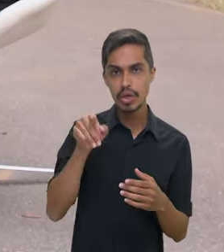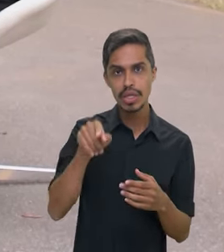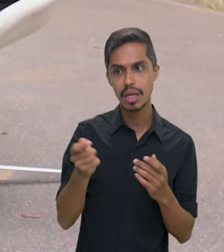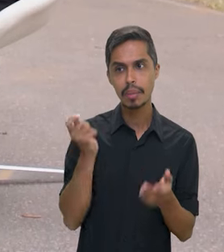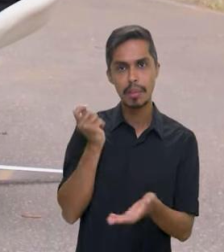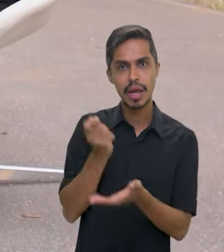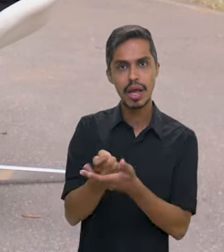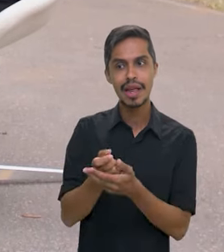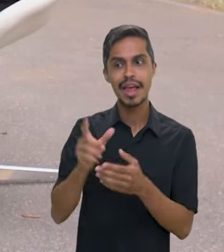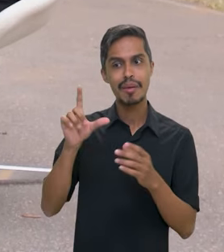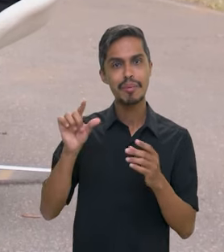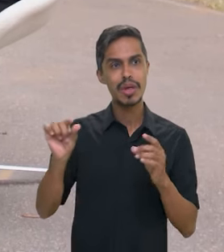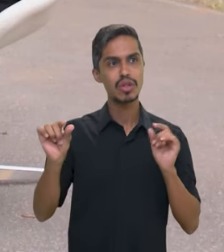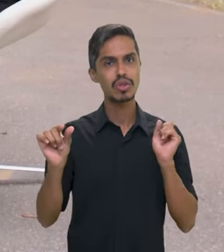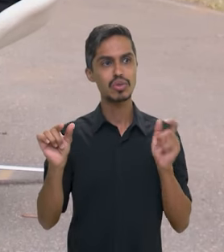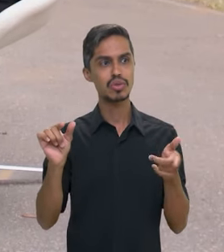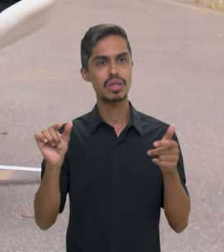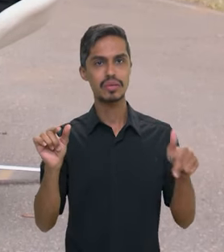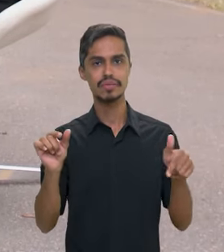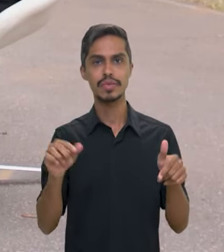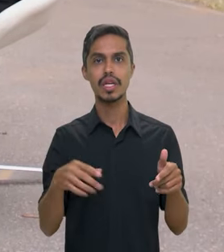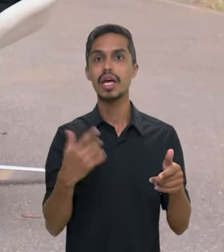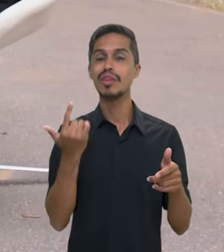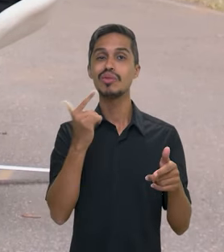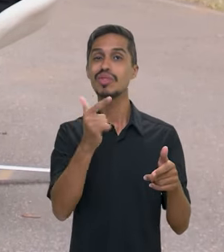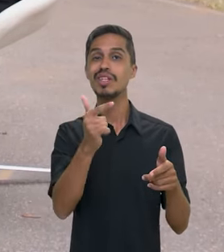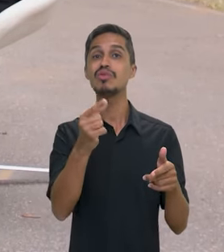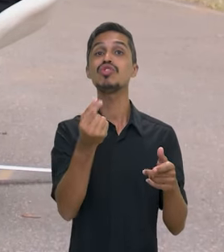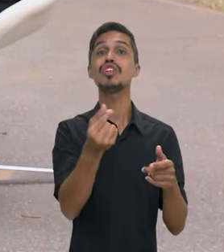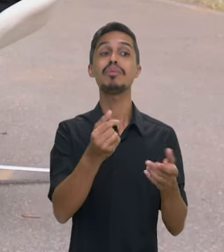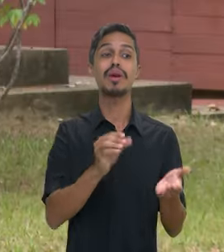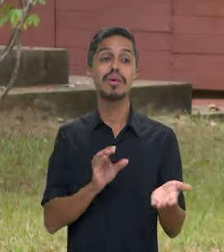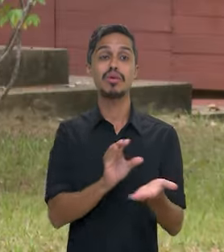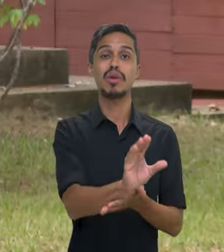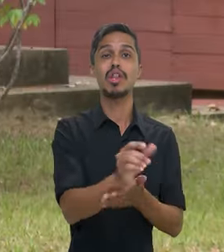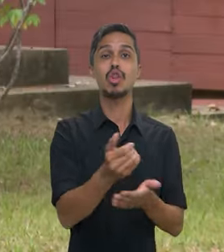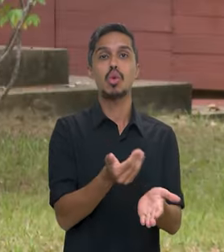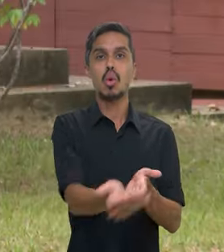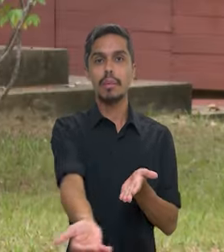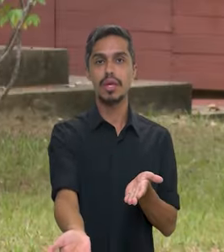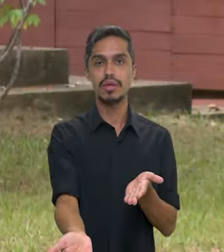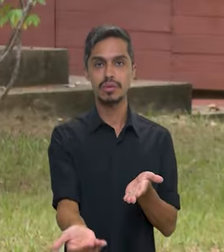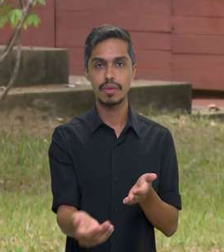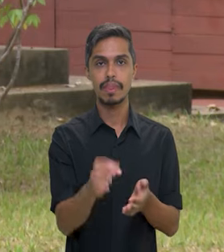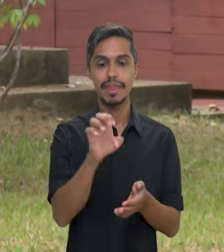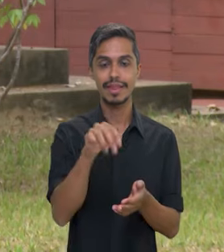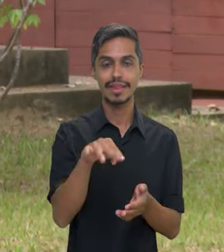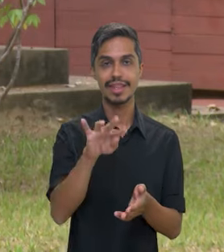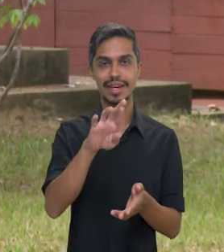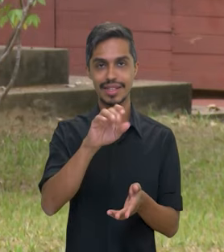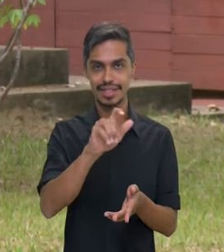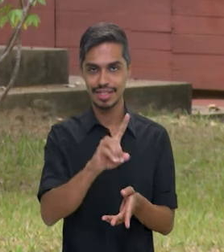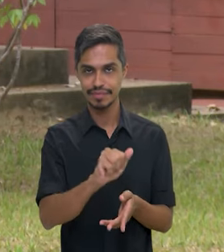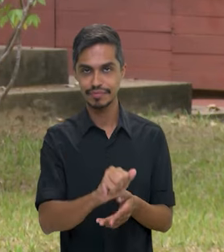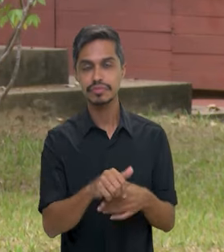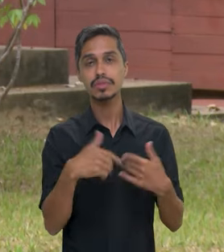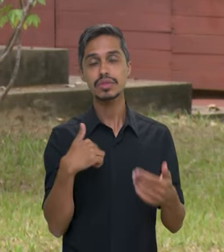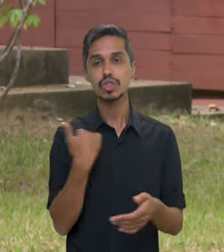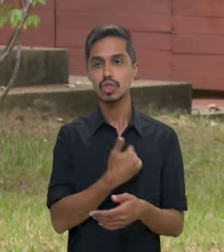menor do que elas estão pagando de aluguel hoje. Elas não tinham dinheiro para dar a entrada. Com essa ajuda, a gente ampliando